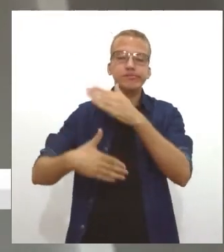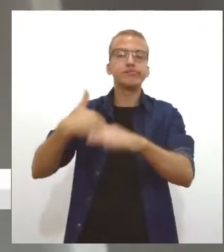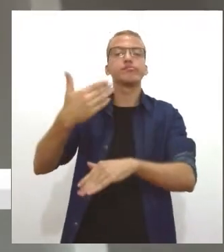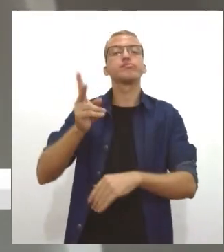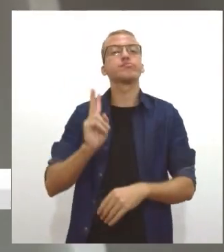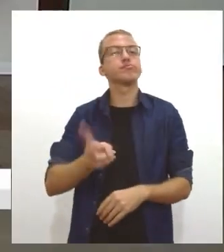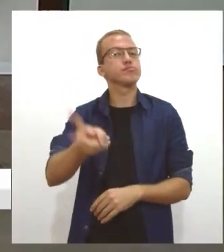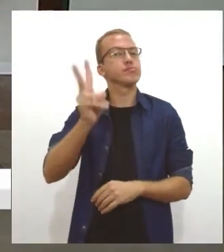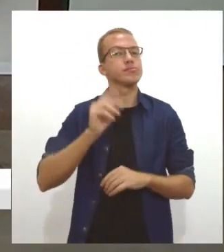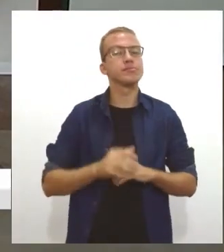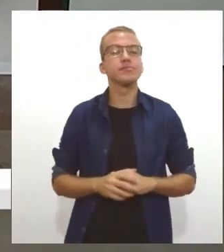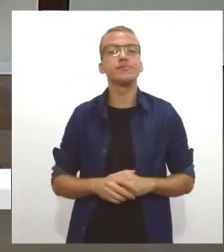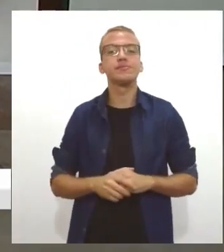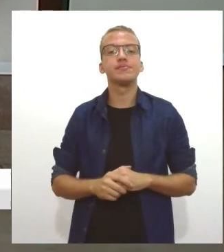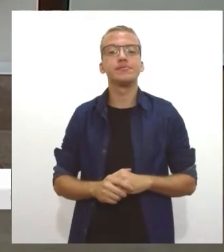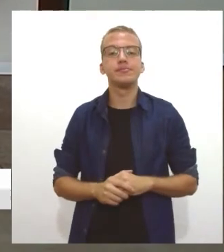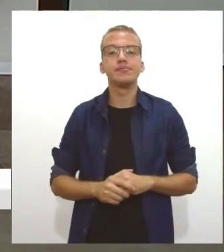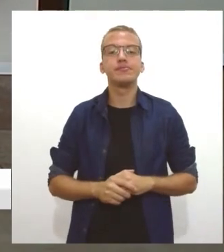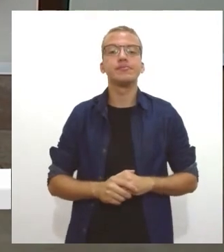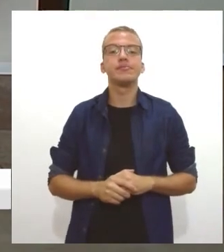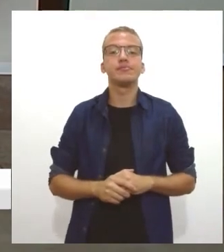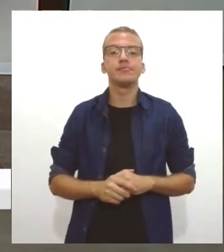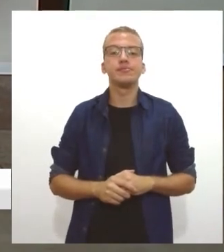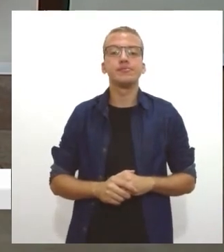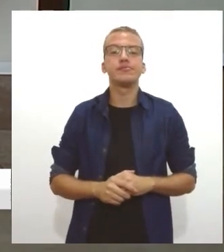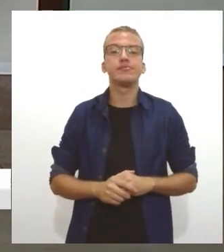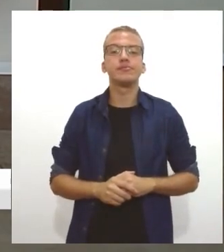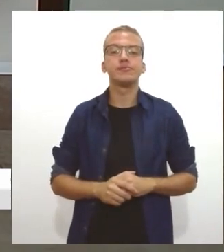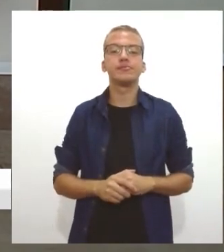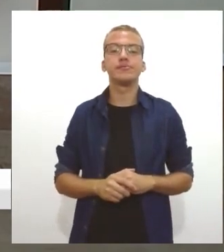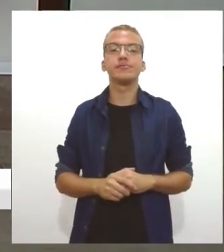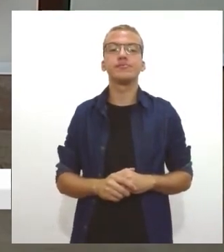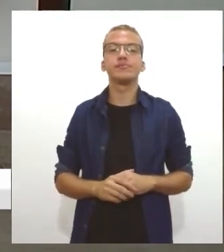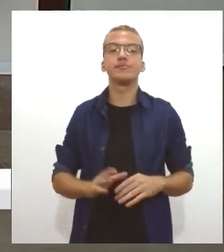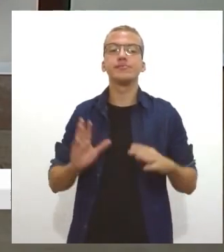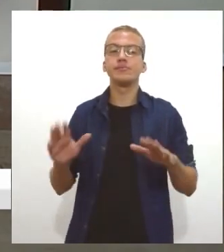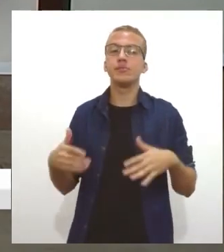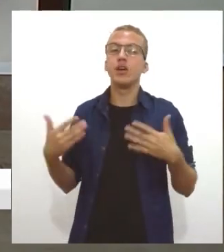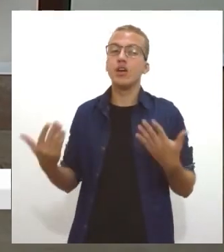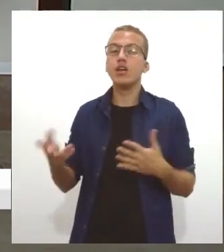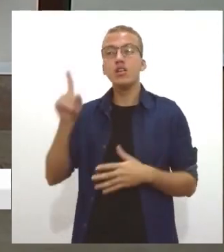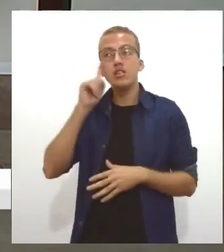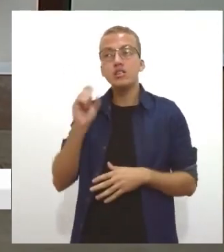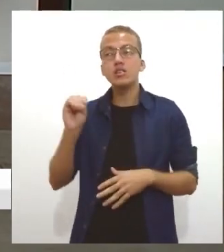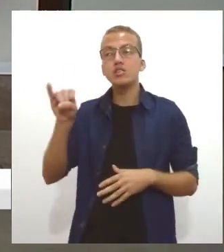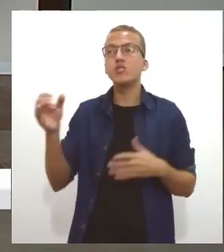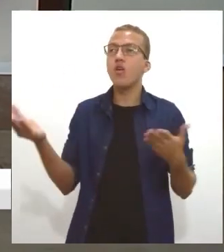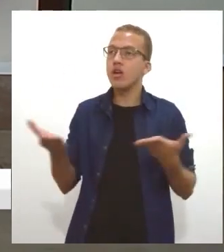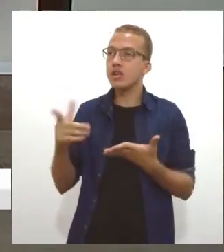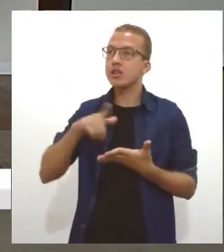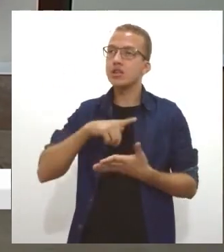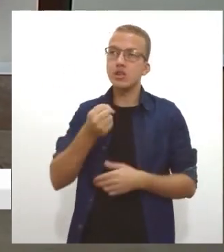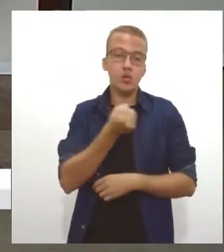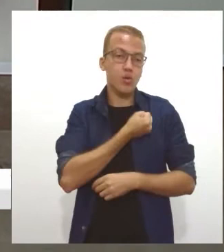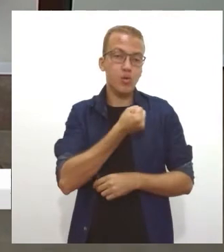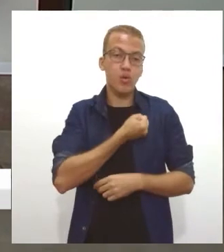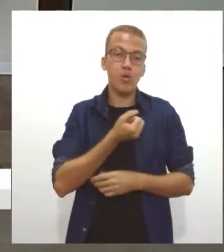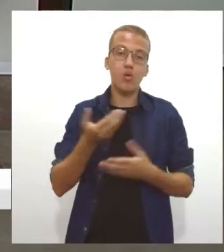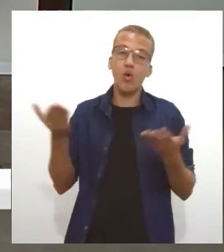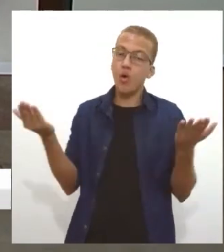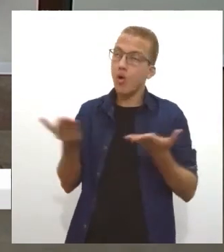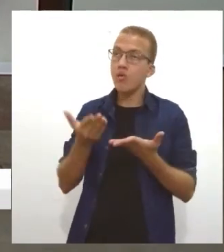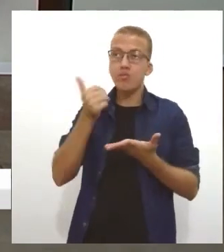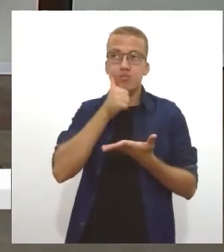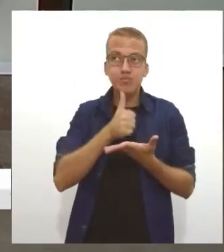vidas. É, Mário César, hoje, não sei se você tem esse número concreto, hoje quantas mulheres estão sendo